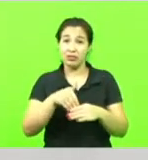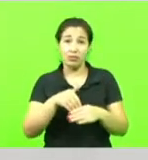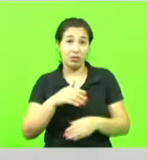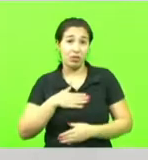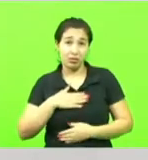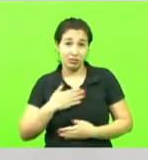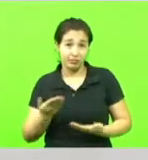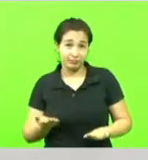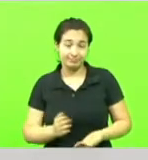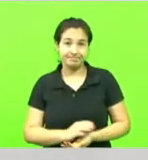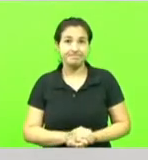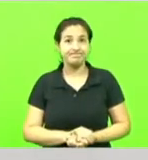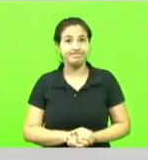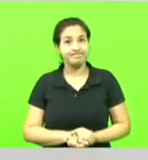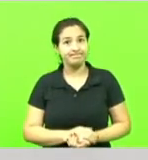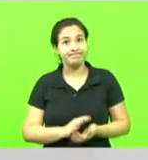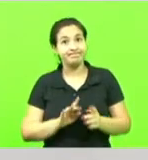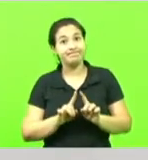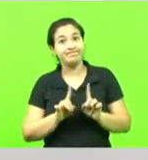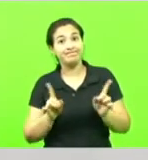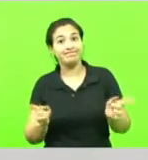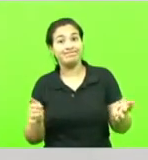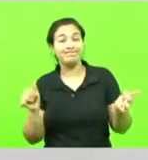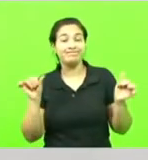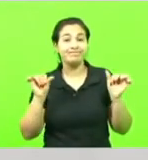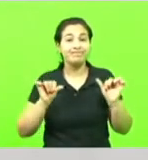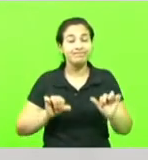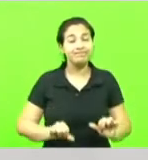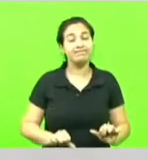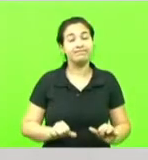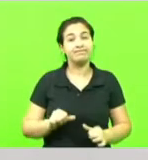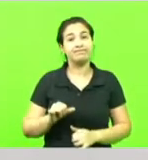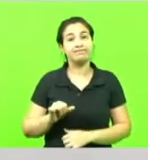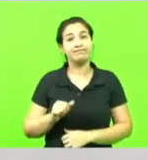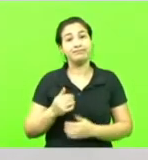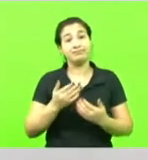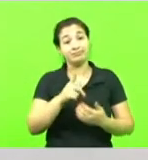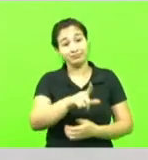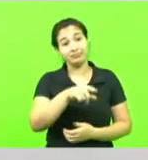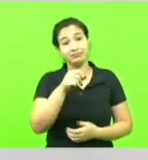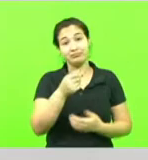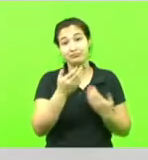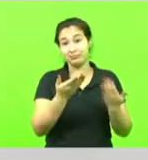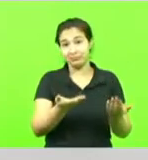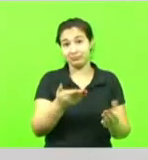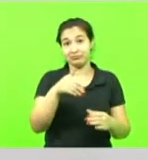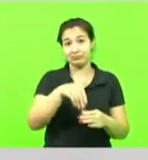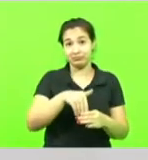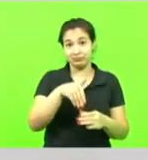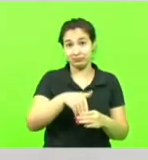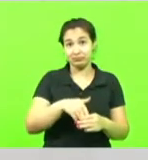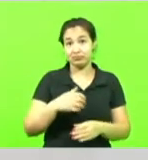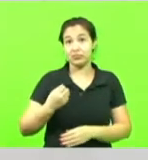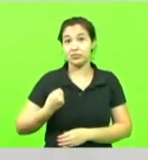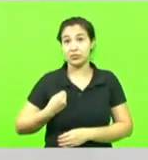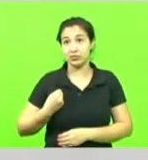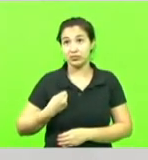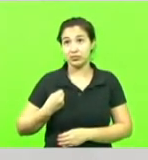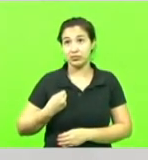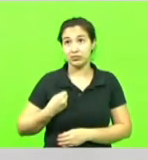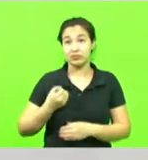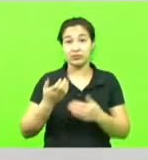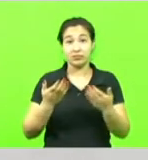E, infelizmente, foi isso aí que a gente elegeu no número do Bolsonaro. Os